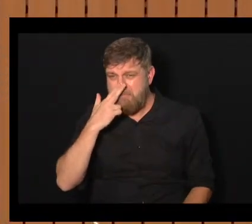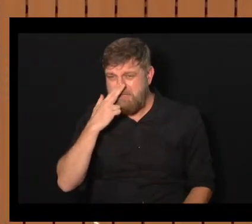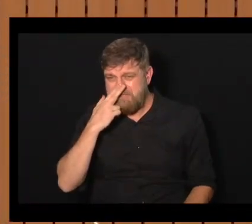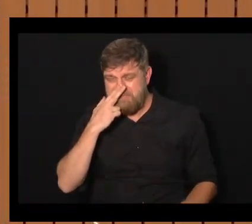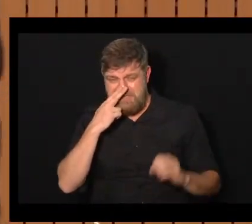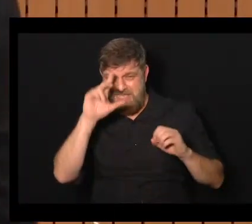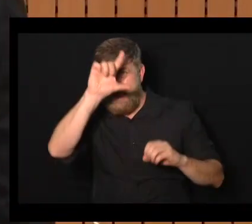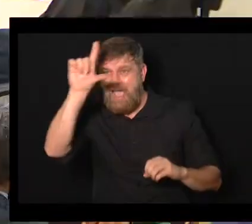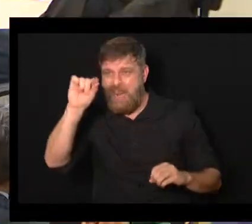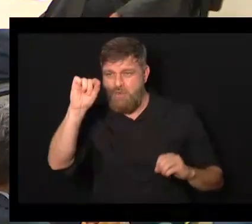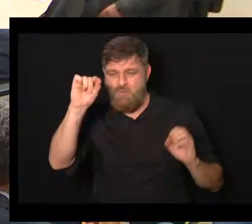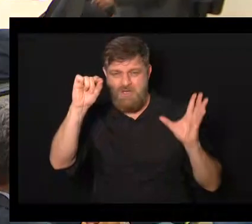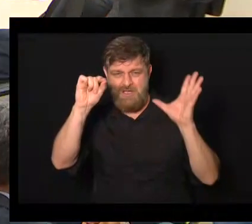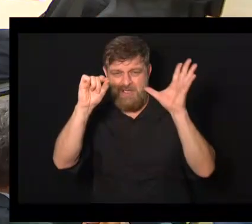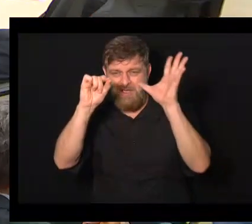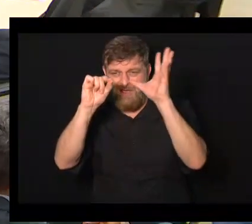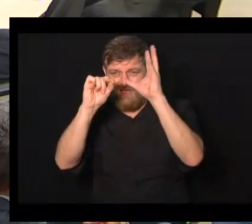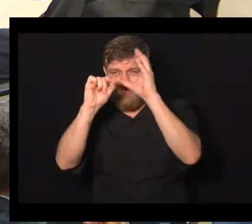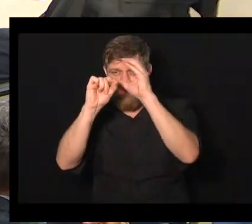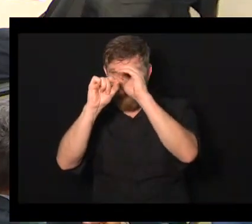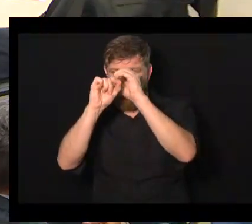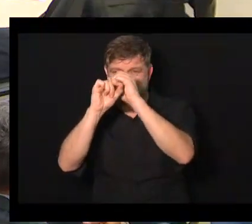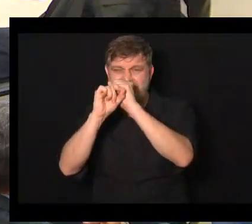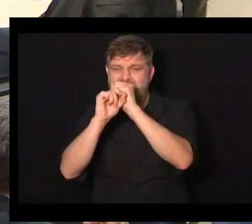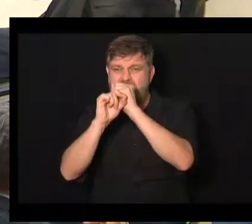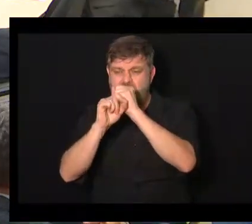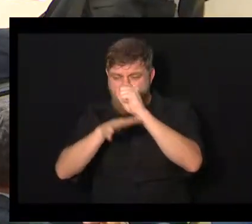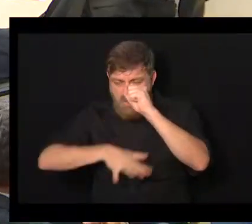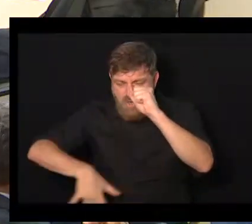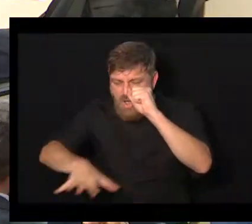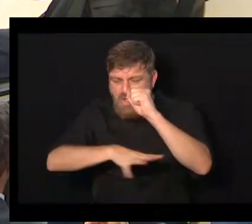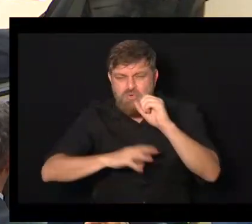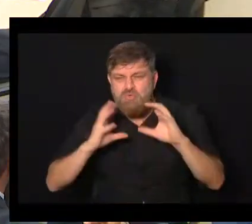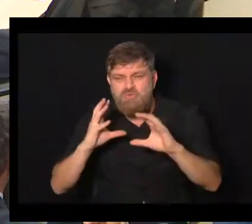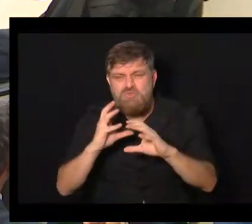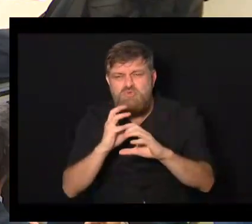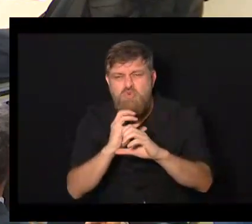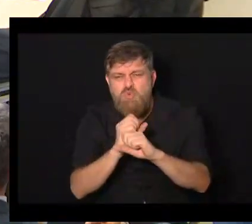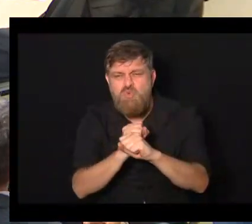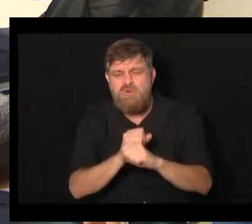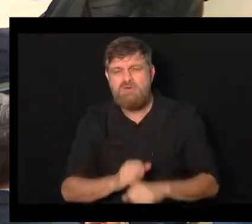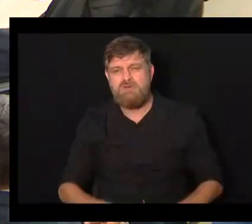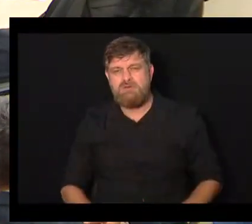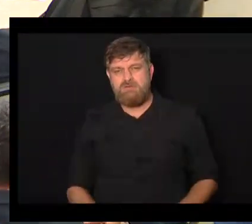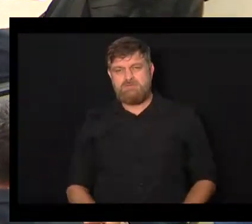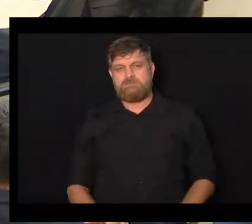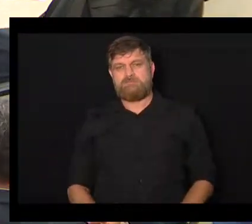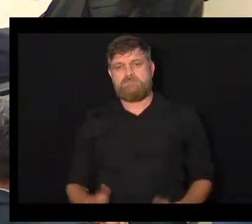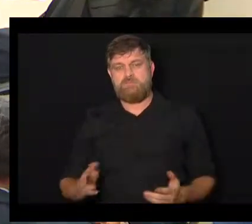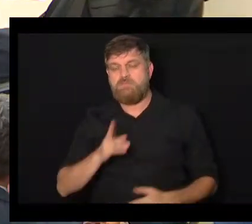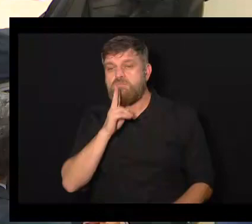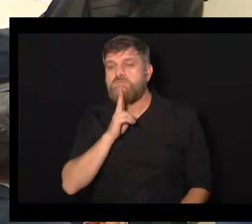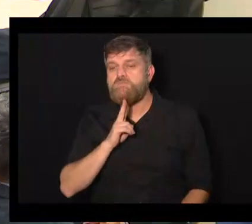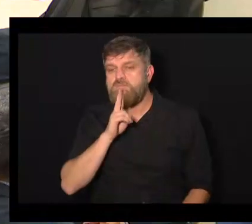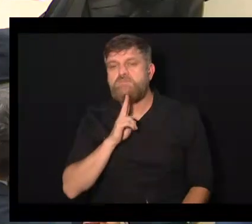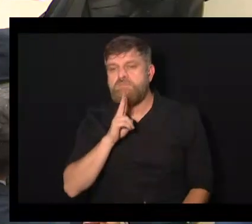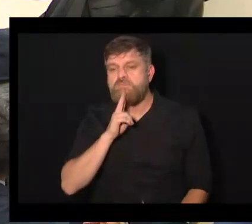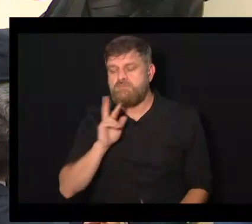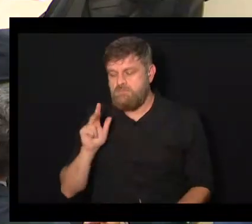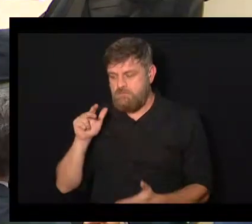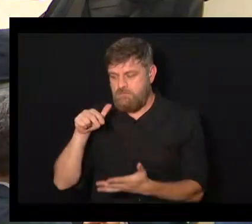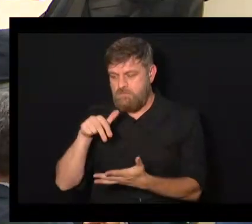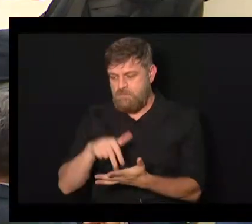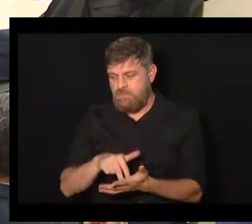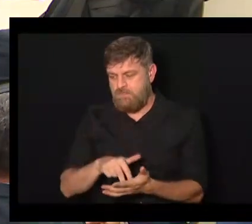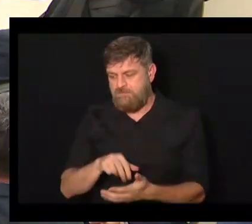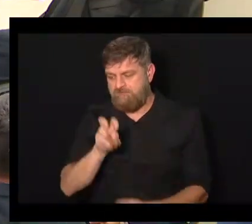obrigado. Obrigado, vereador Pedro Turim. Vereador Campos Filho, próximo vereador inscrito. Próximo vereador inscrito, vereador Sr. Nelson Oskri. Vereador Nelson Oskri,